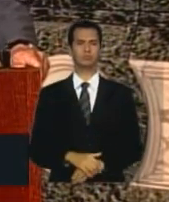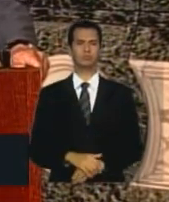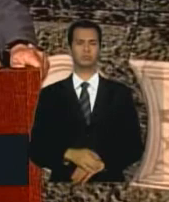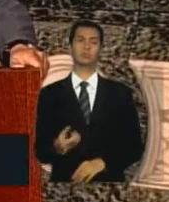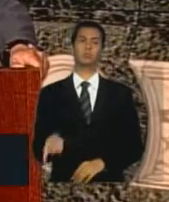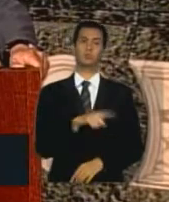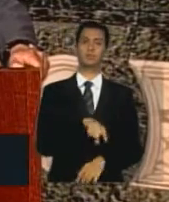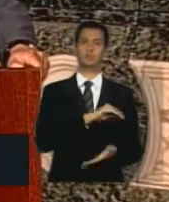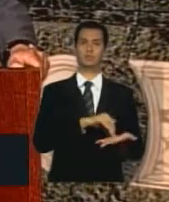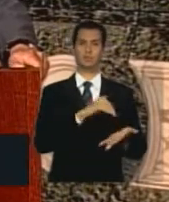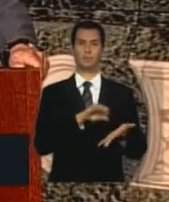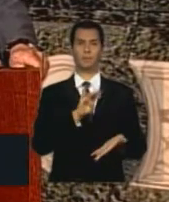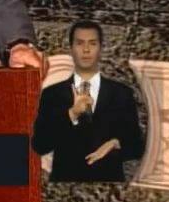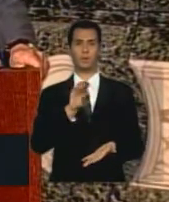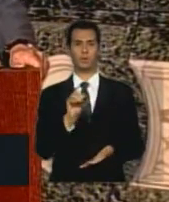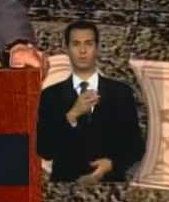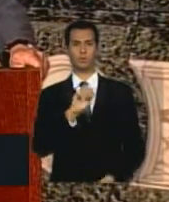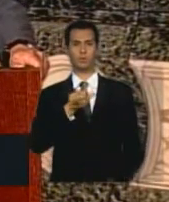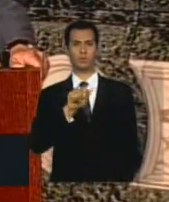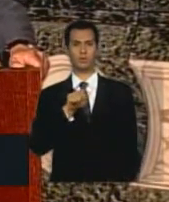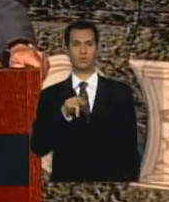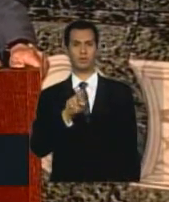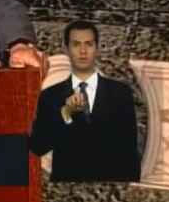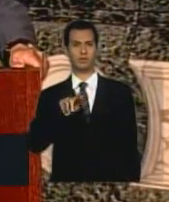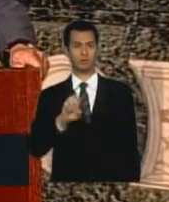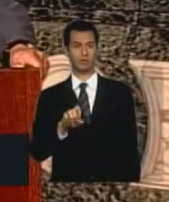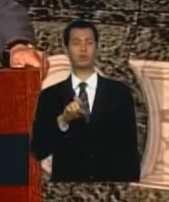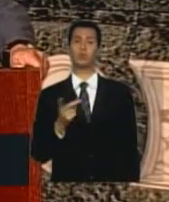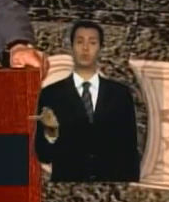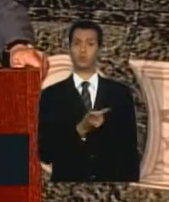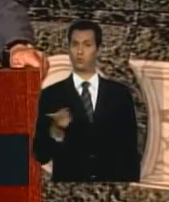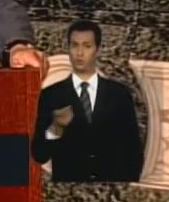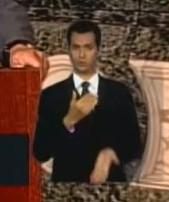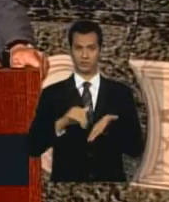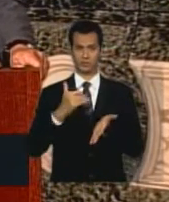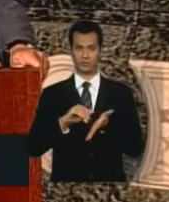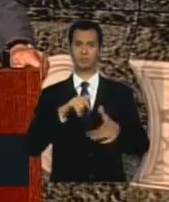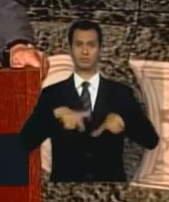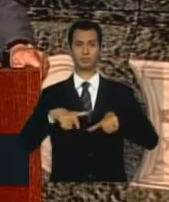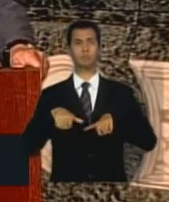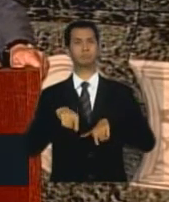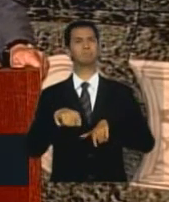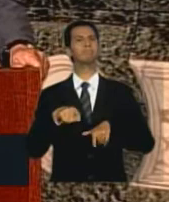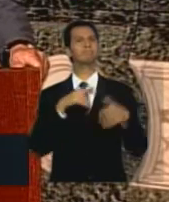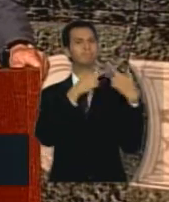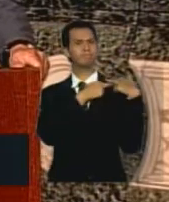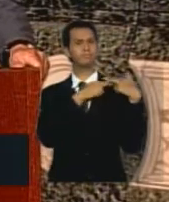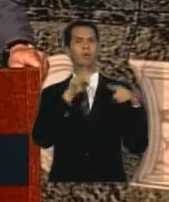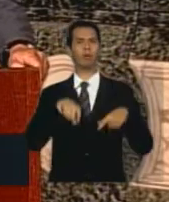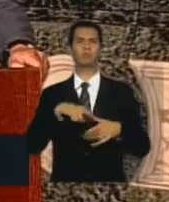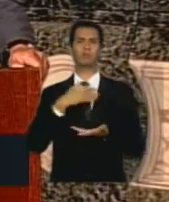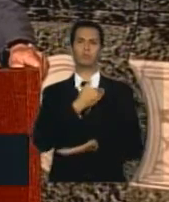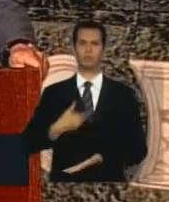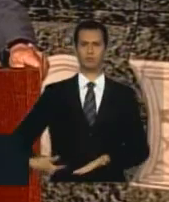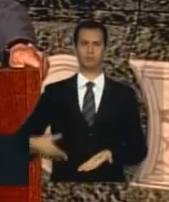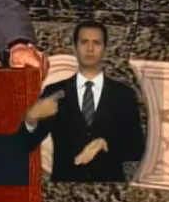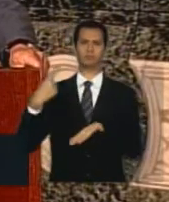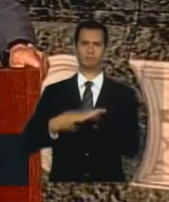pelo secretário Beto Albuquerque, que tiveram uma responsabilidade do equacionamento dessa questão de parte do governo.